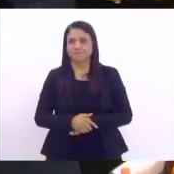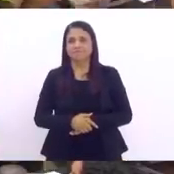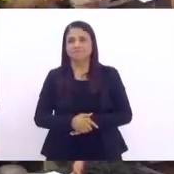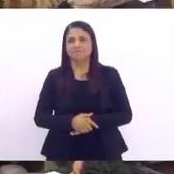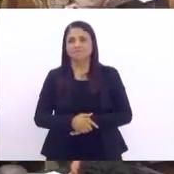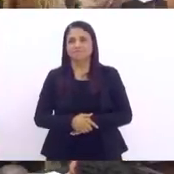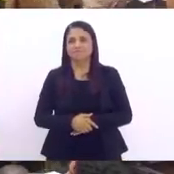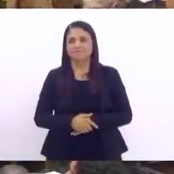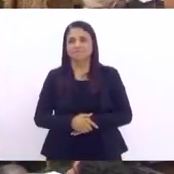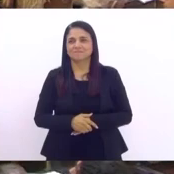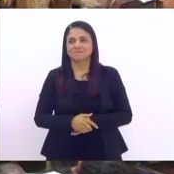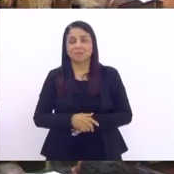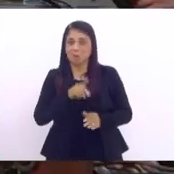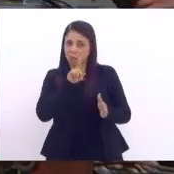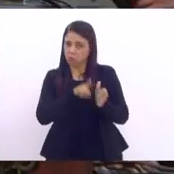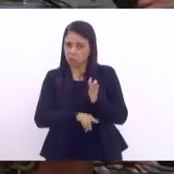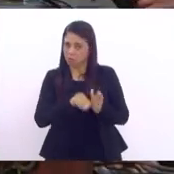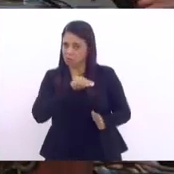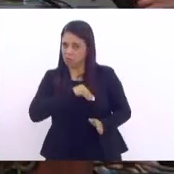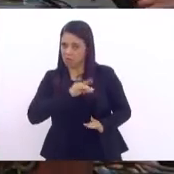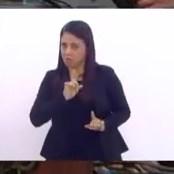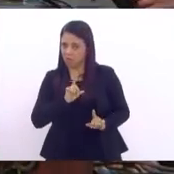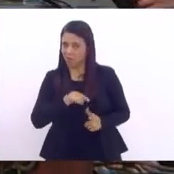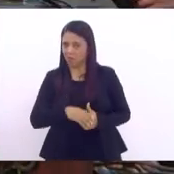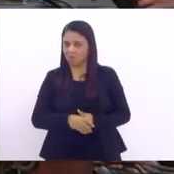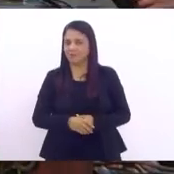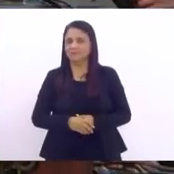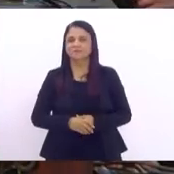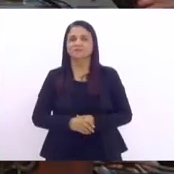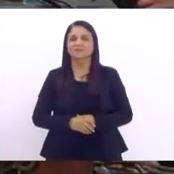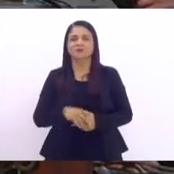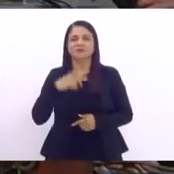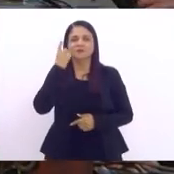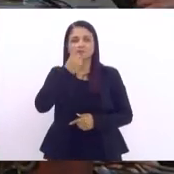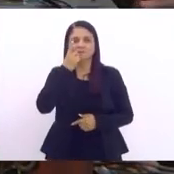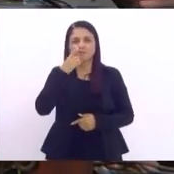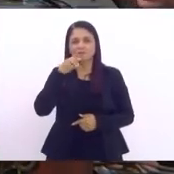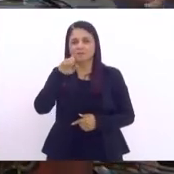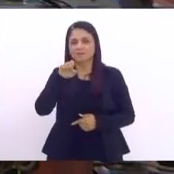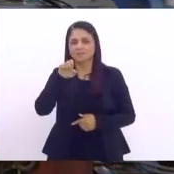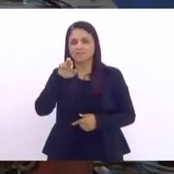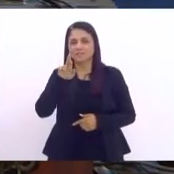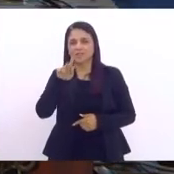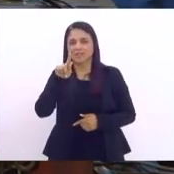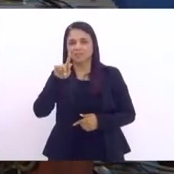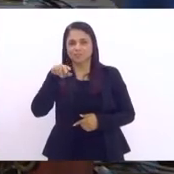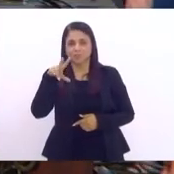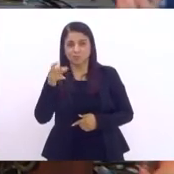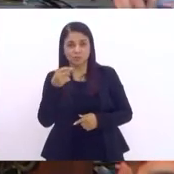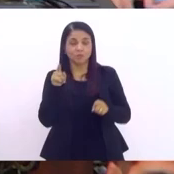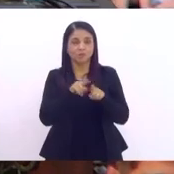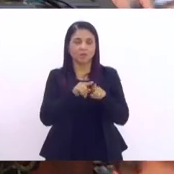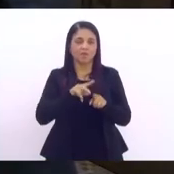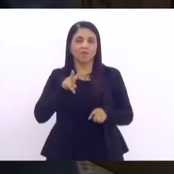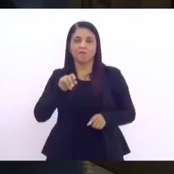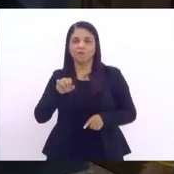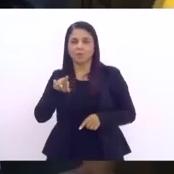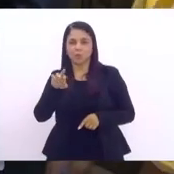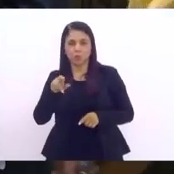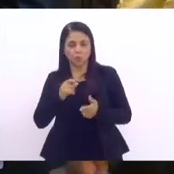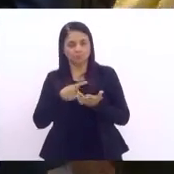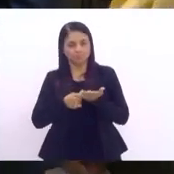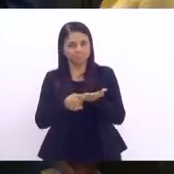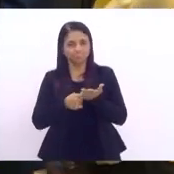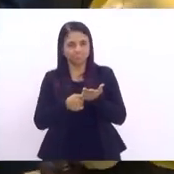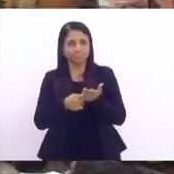presidente. Deputado doutor Serginho, Vitor Júnior falou também que compõe um acordo aqui, abre então, mão da emenda. Acordo com todos,